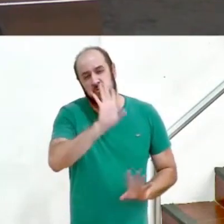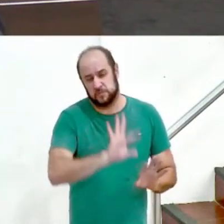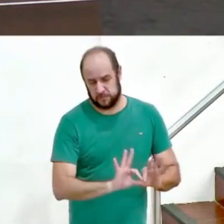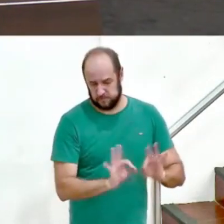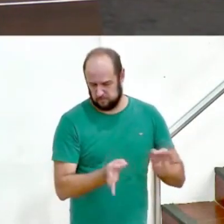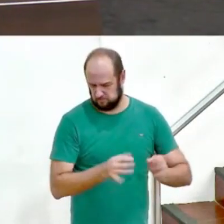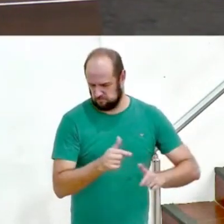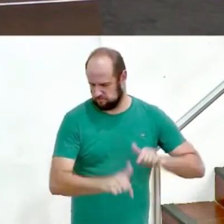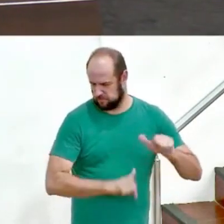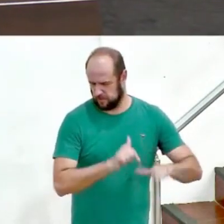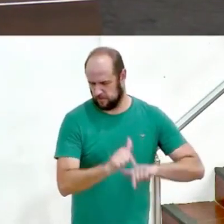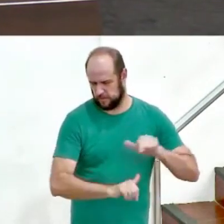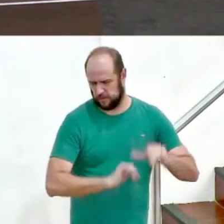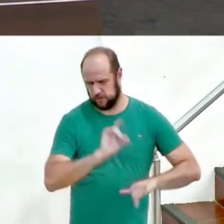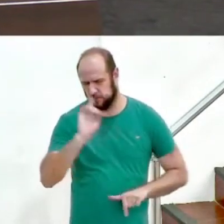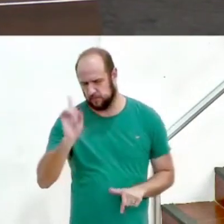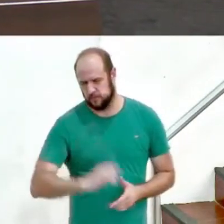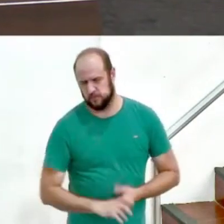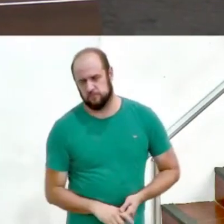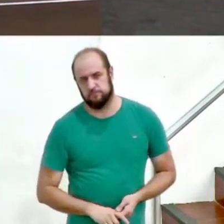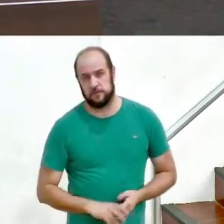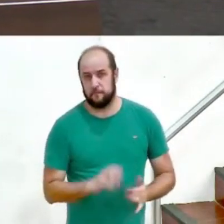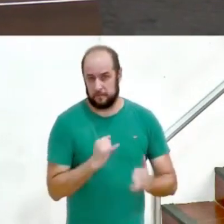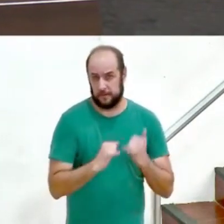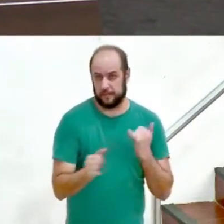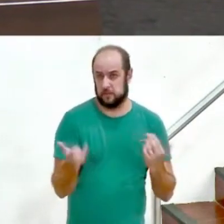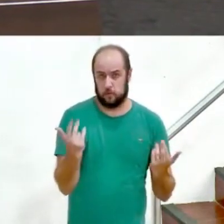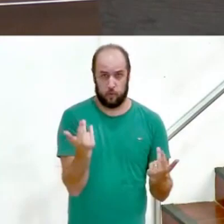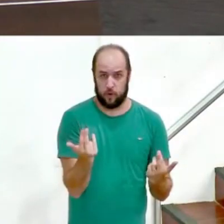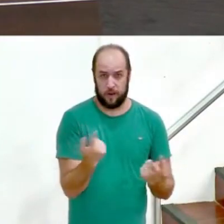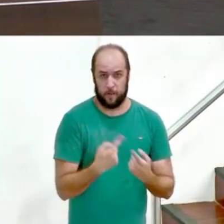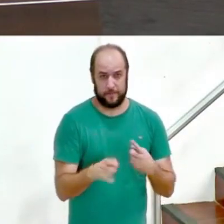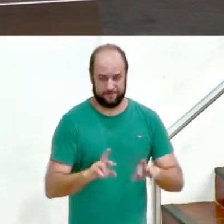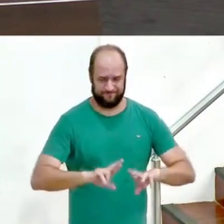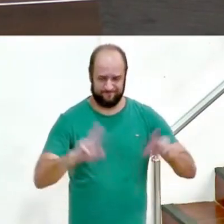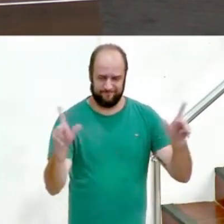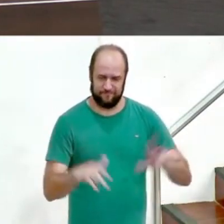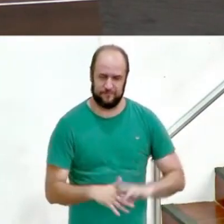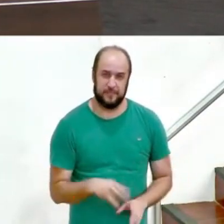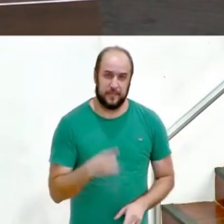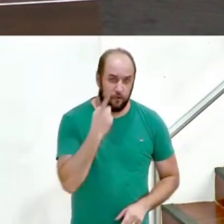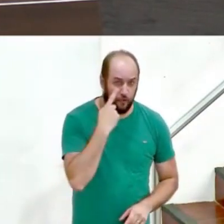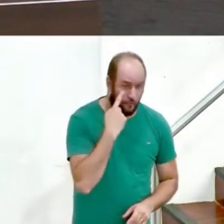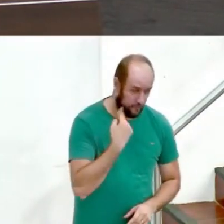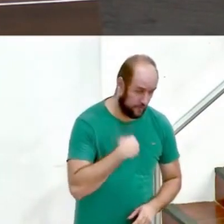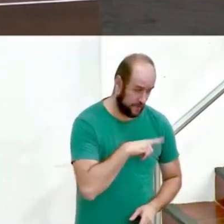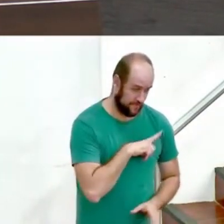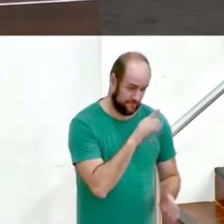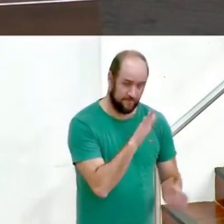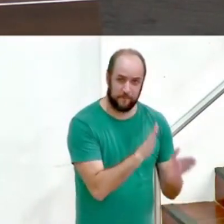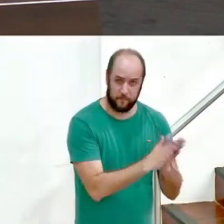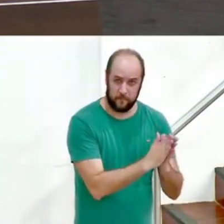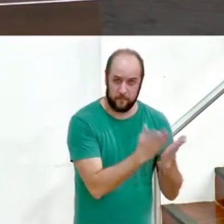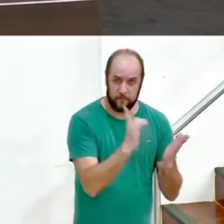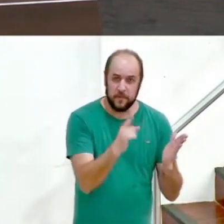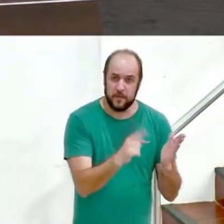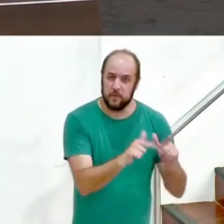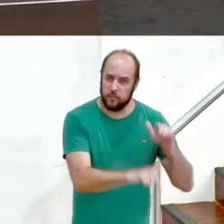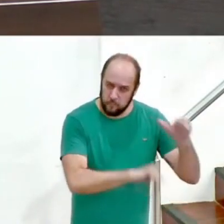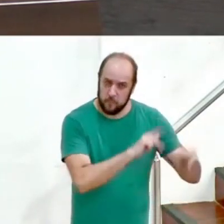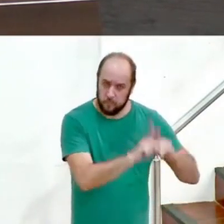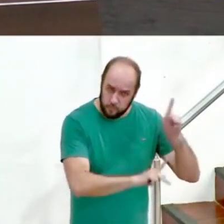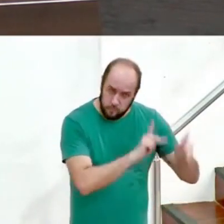de Deus. Parece a mesma coisa. Mas o que nós estamos vendo aqui no texto é um povo que está